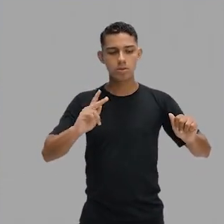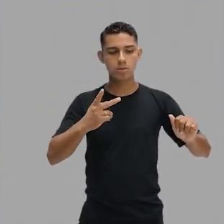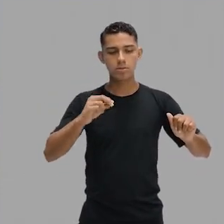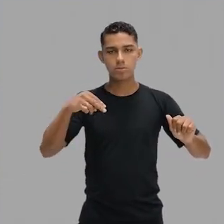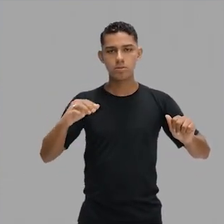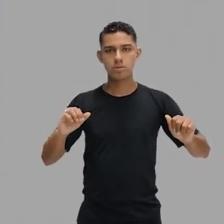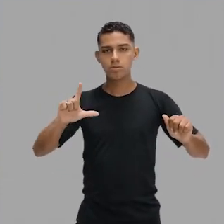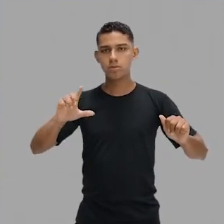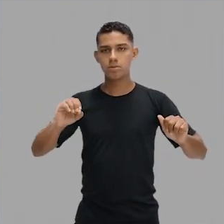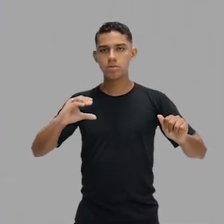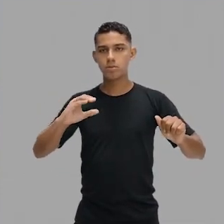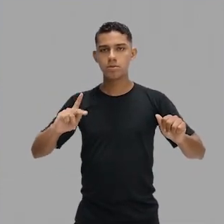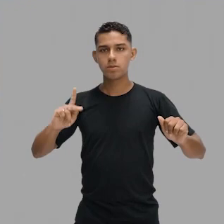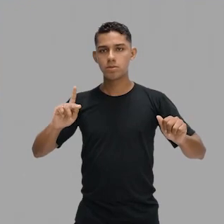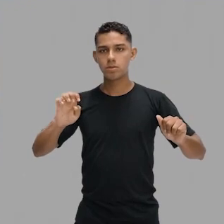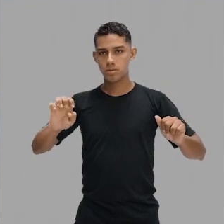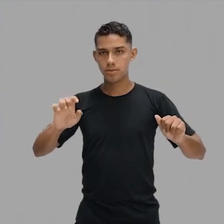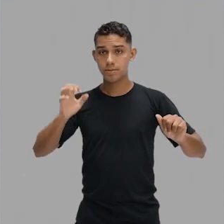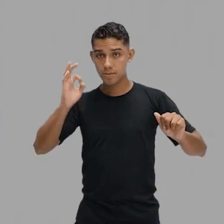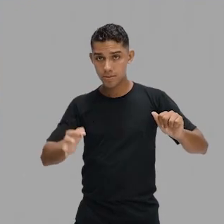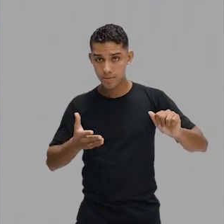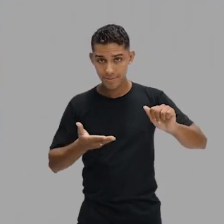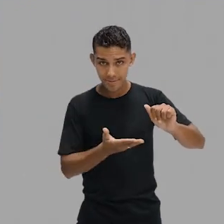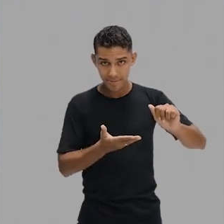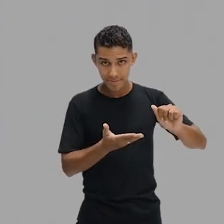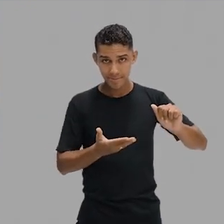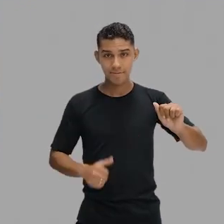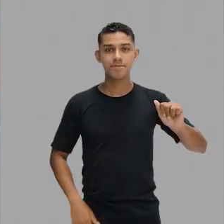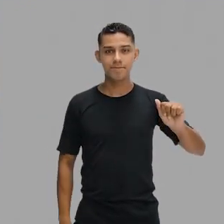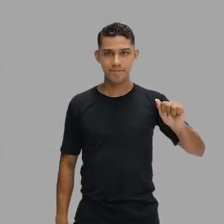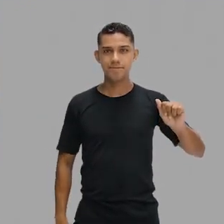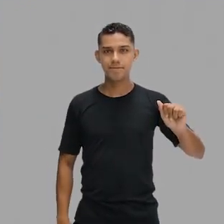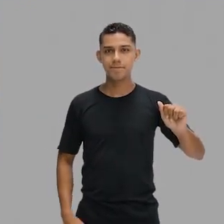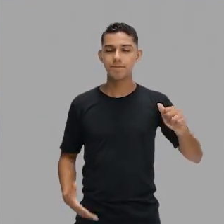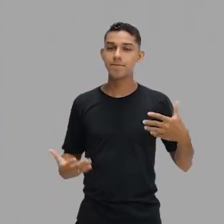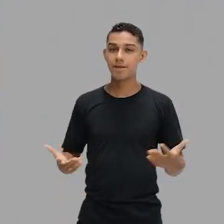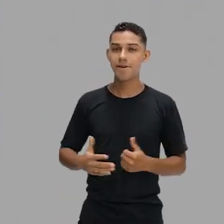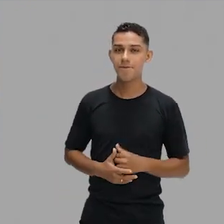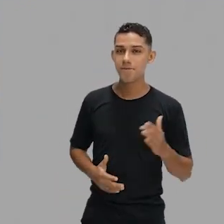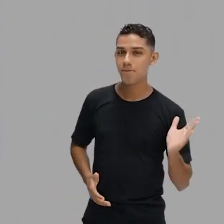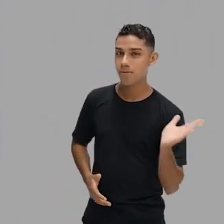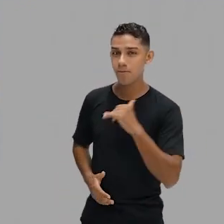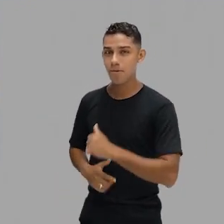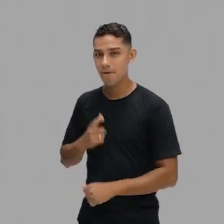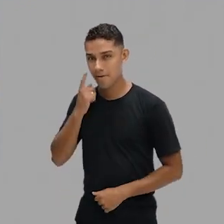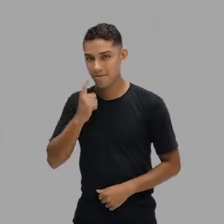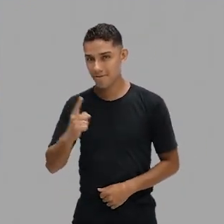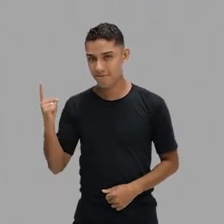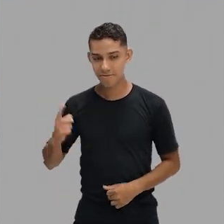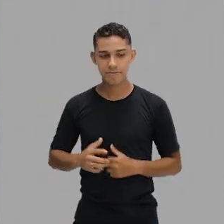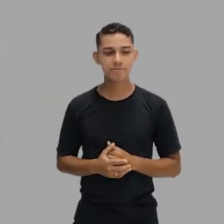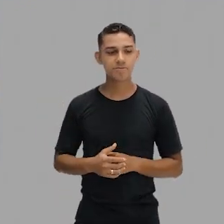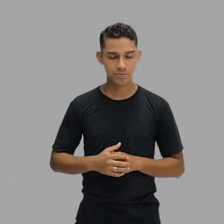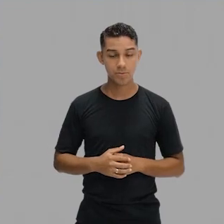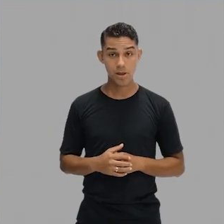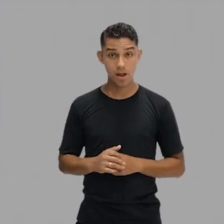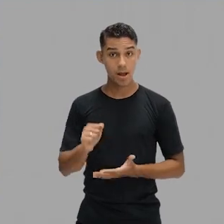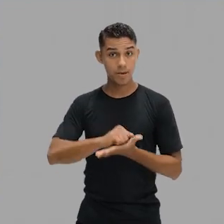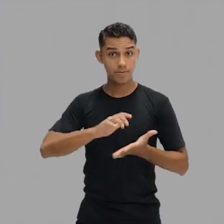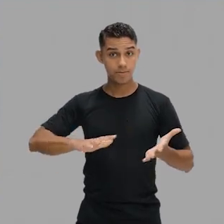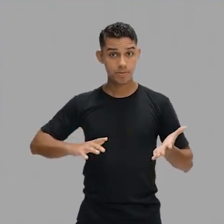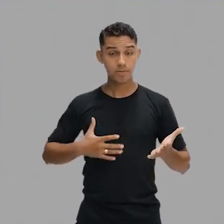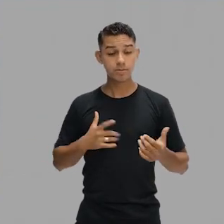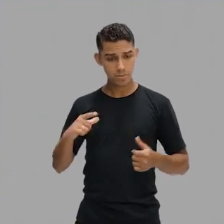A, portanto. Certo? Show? Vamos continuar? Não me deixa só. Vem comigo. Temos mais uma questão